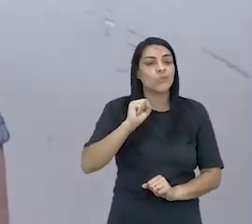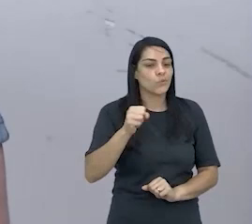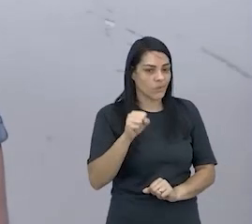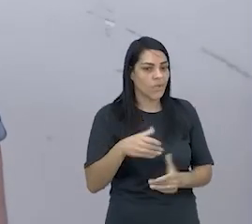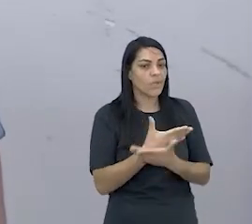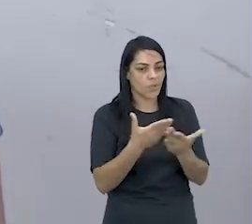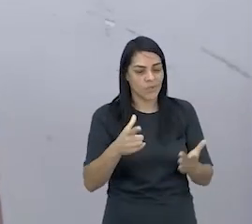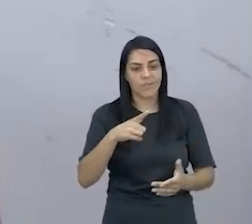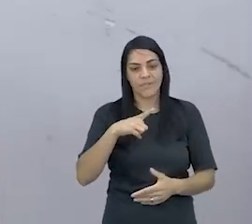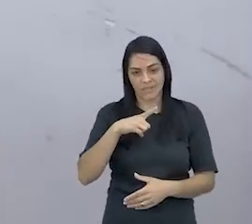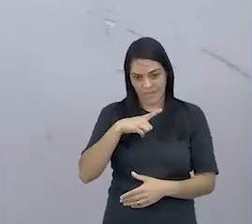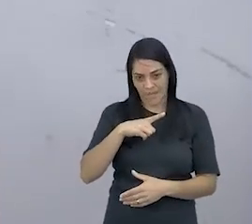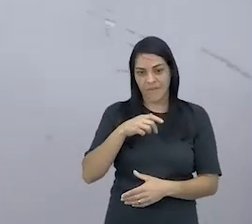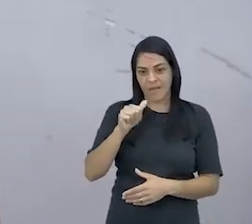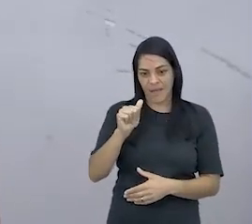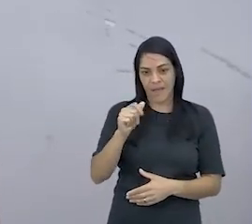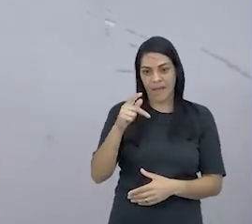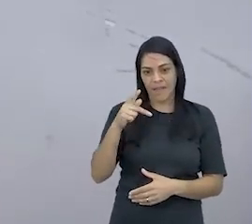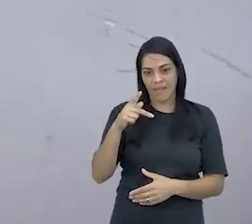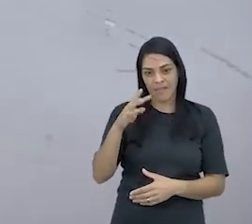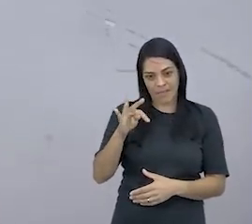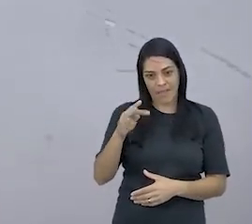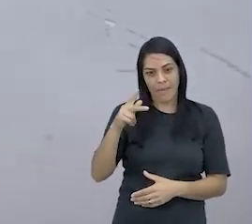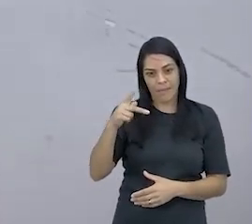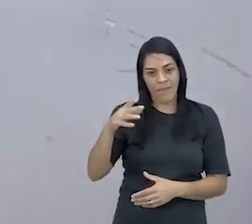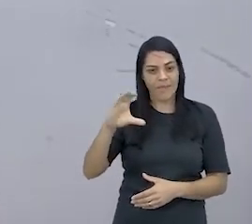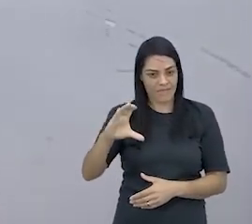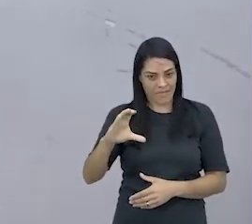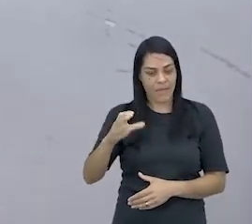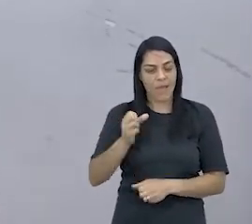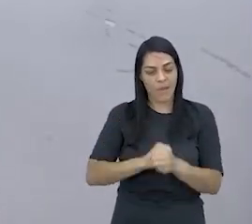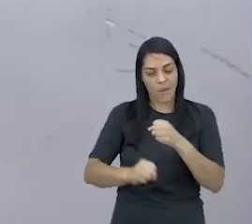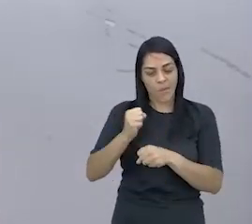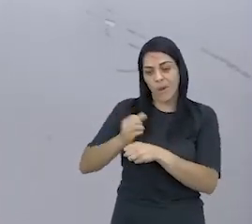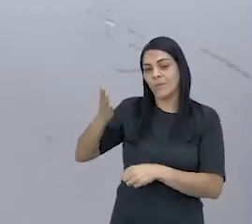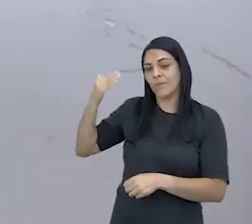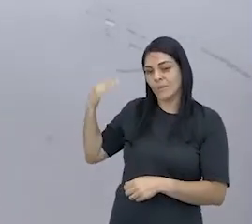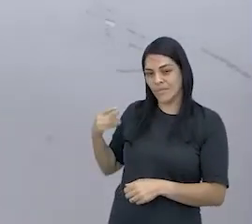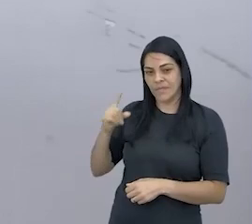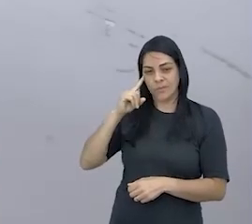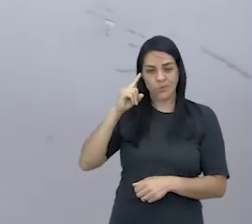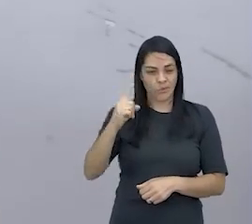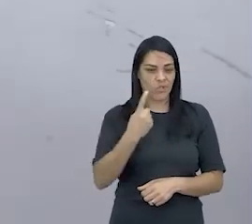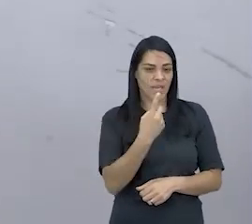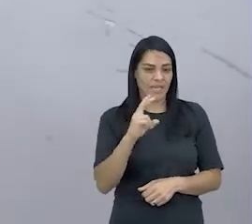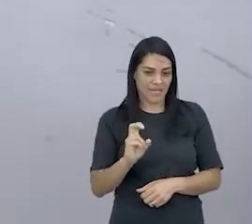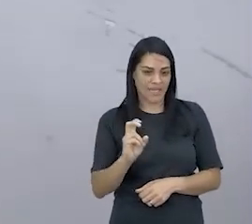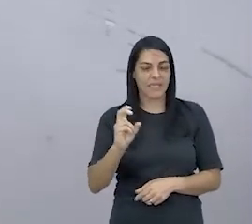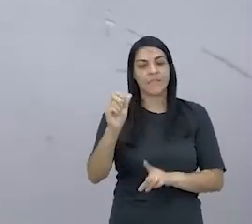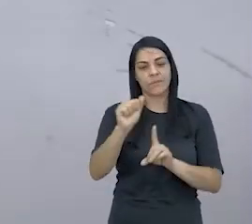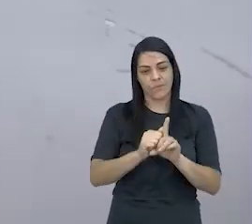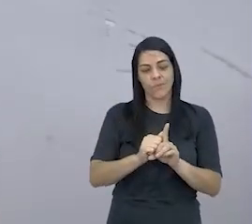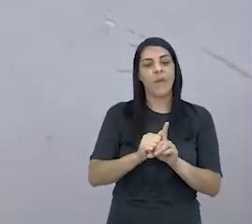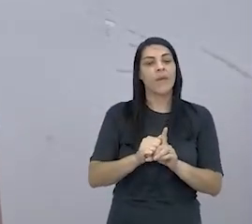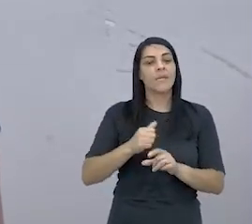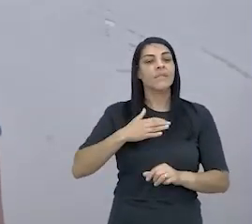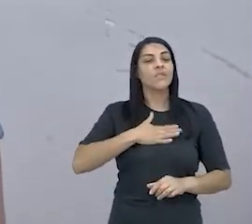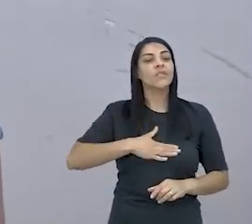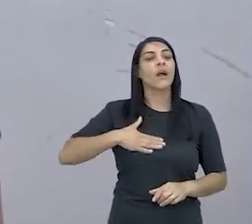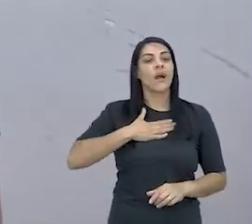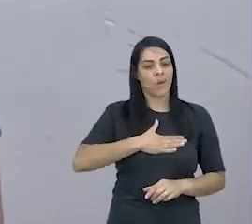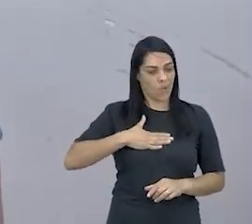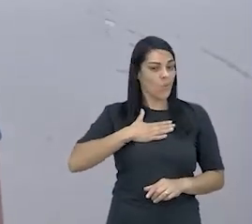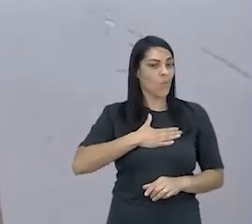uma TPC ano passado com a professora Doane, né? Foi dia 15 de agosto do ano passado, onde